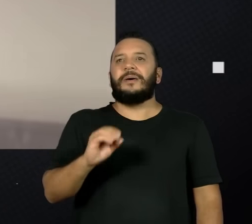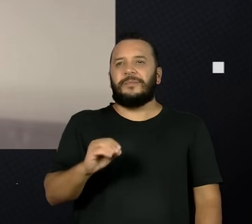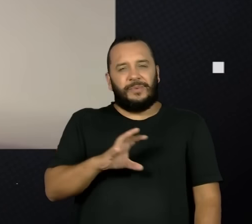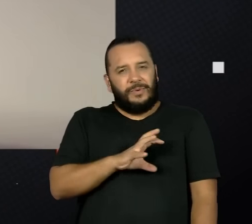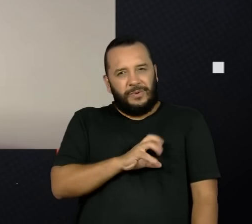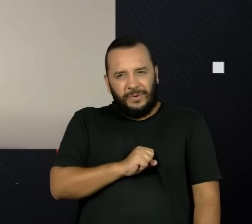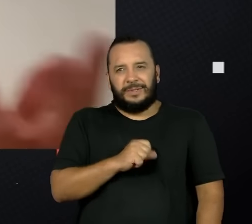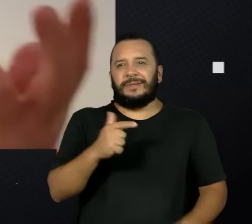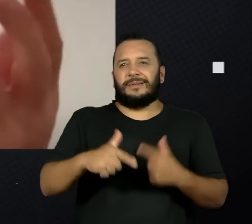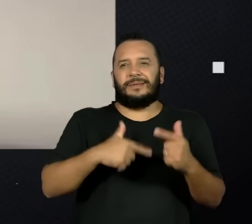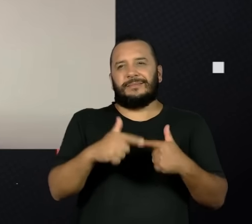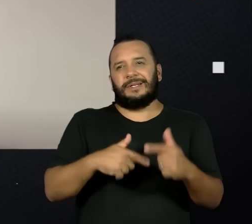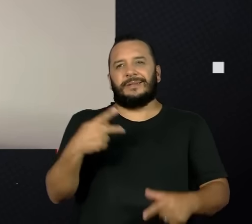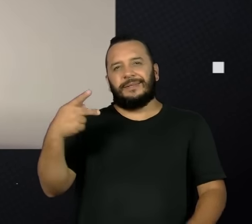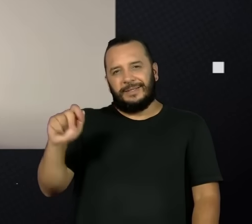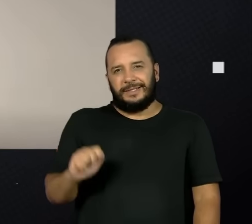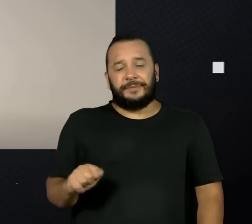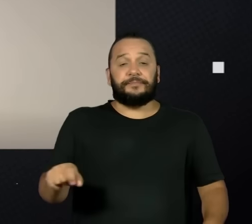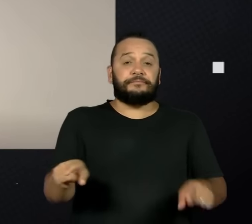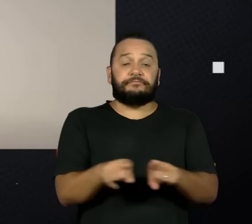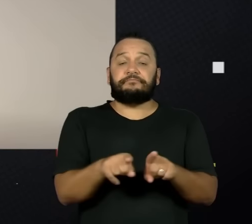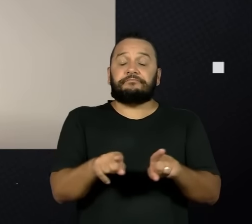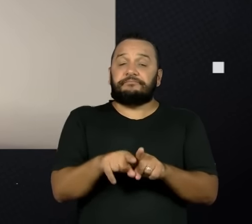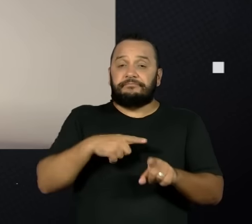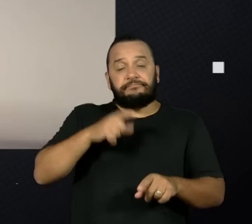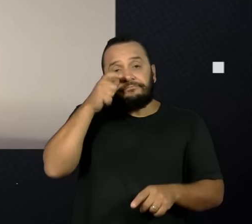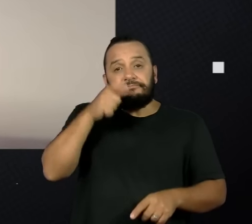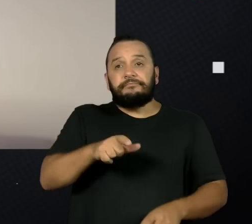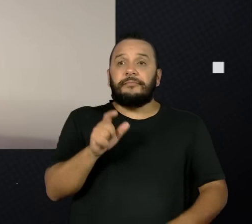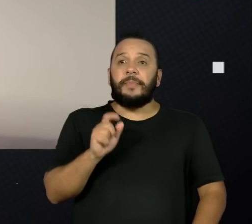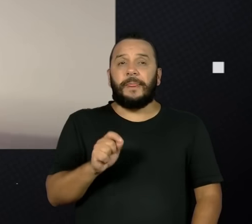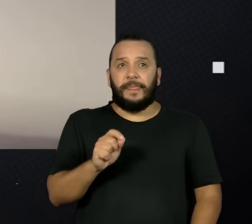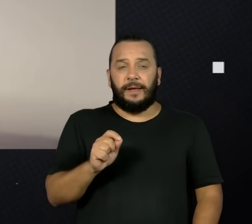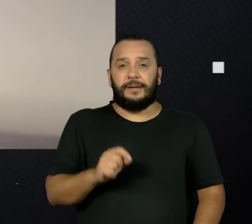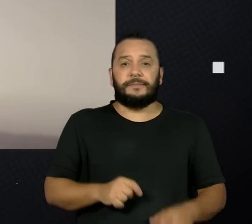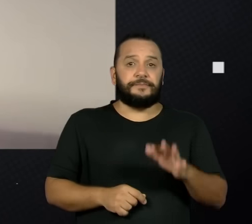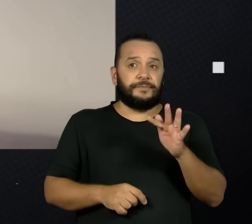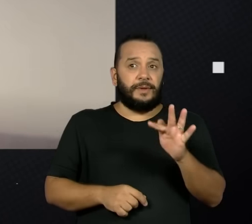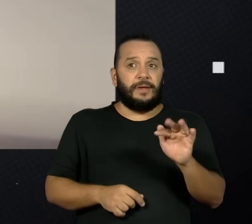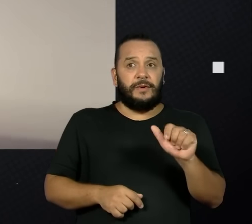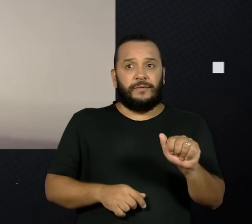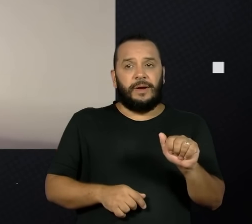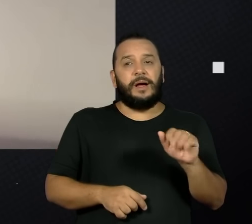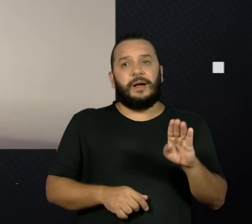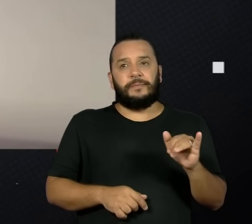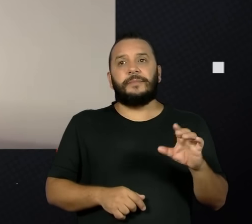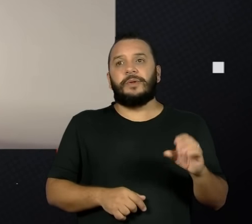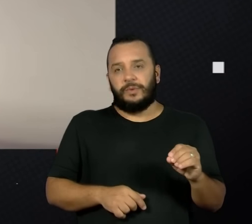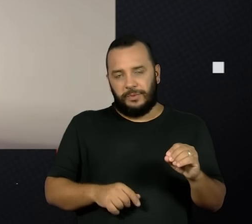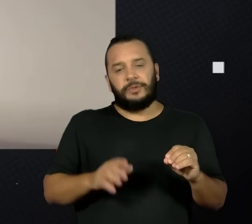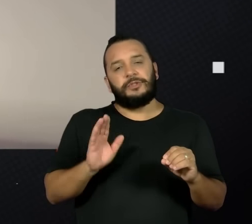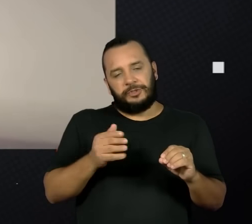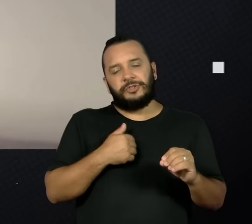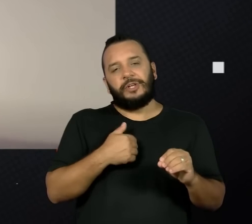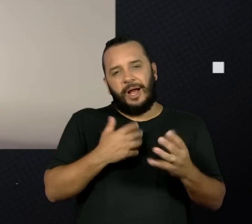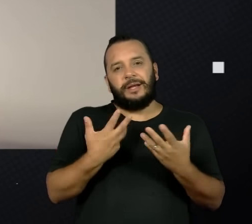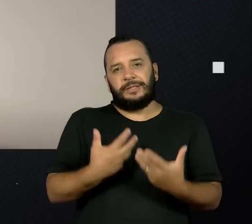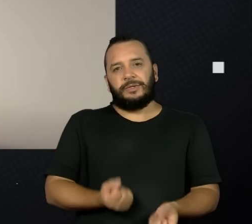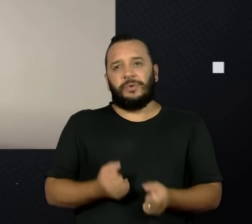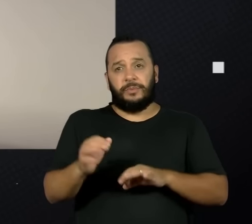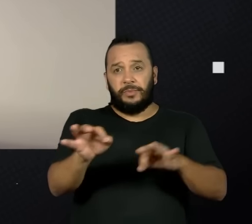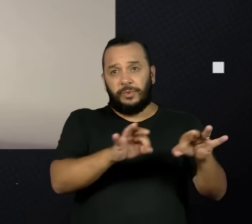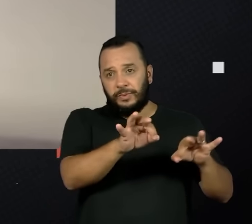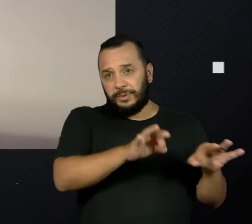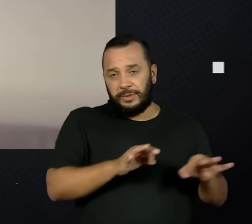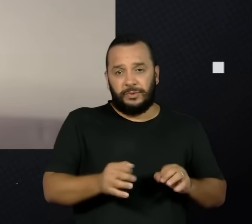profissão e outra curiosidade é que num determinado momento o Fábio assumiu a produção junto comigo e